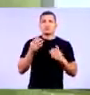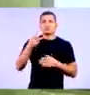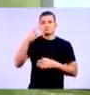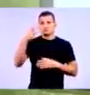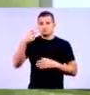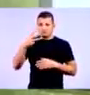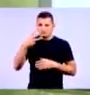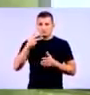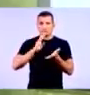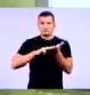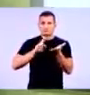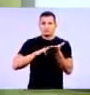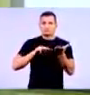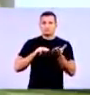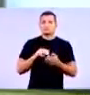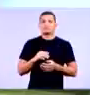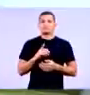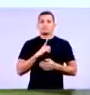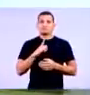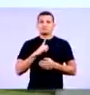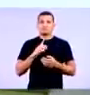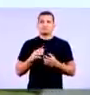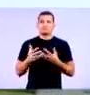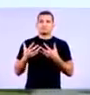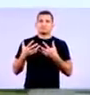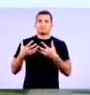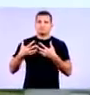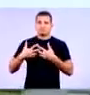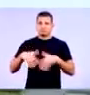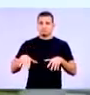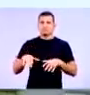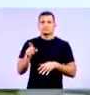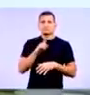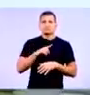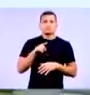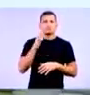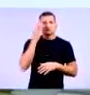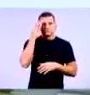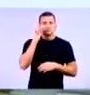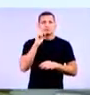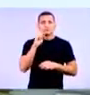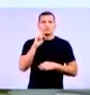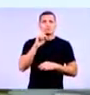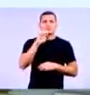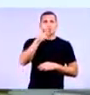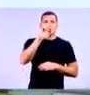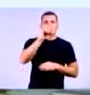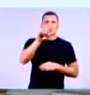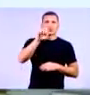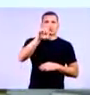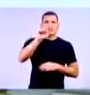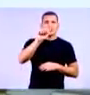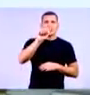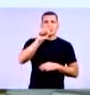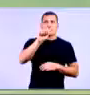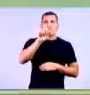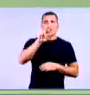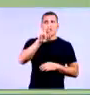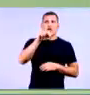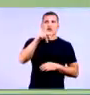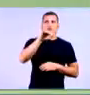as 3 metodologias que nós possuímos. Você sabe o que é e-learning? Se não sabe, vai aprender agora.